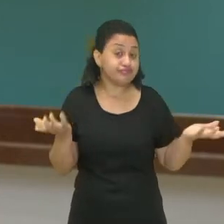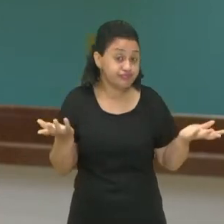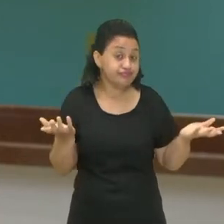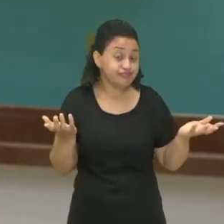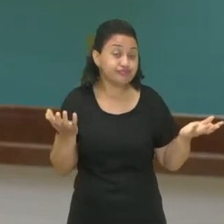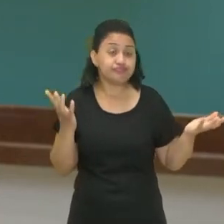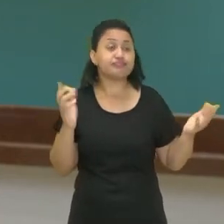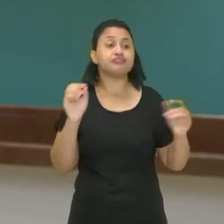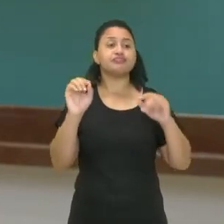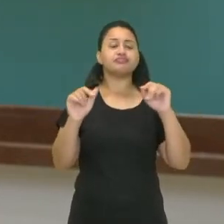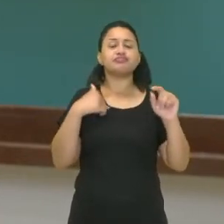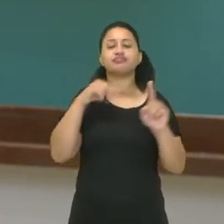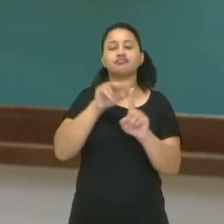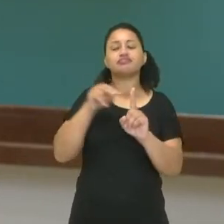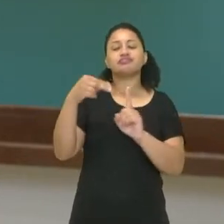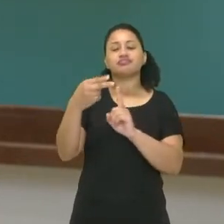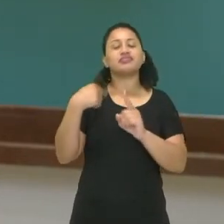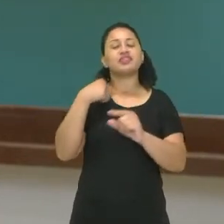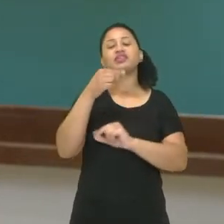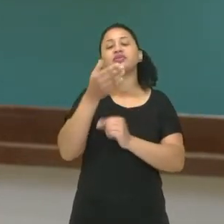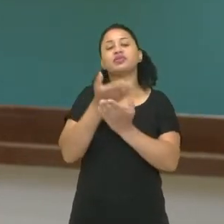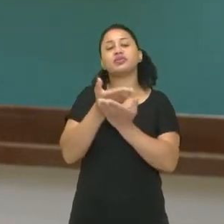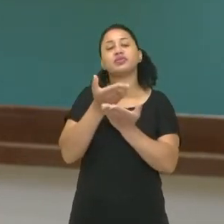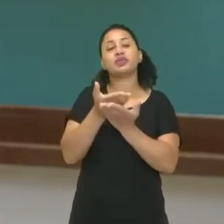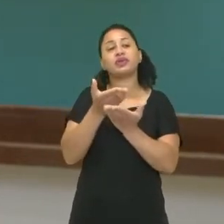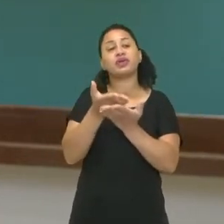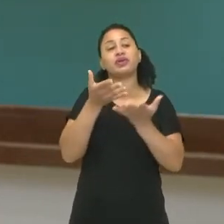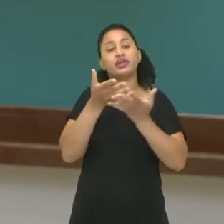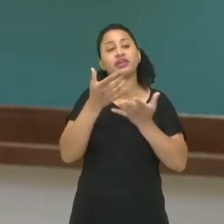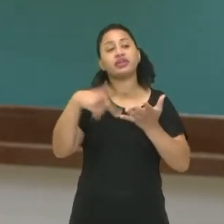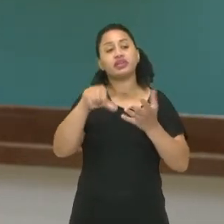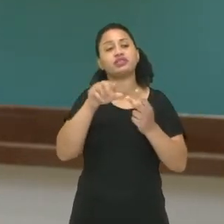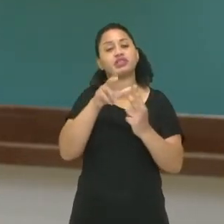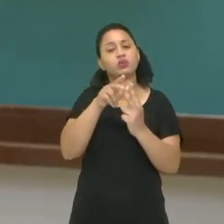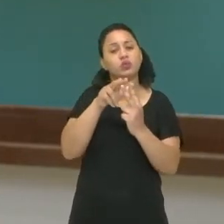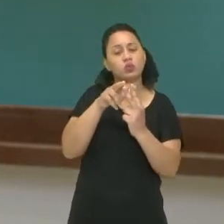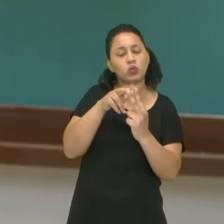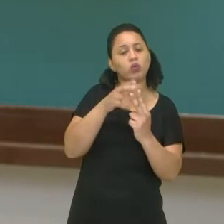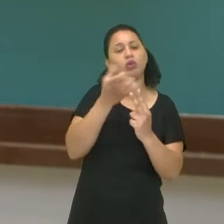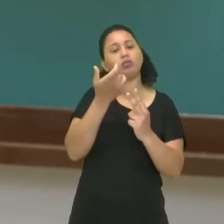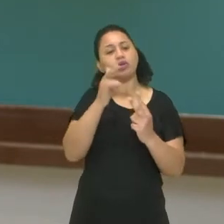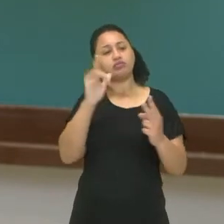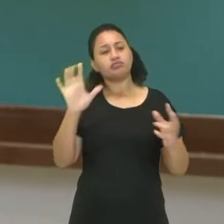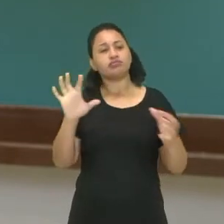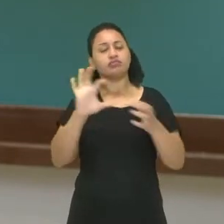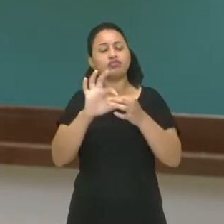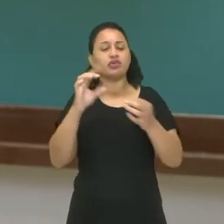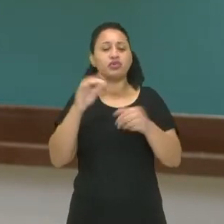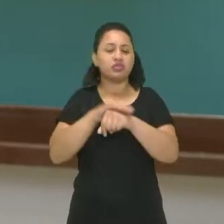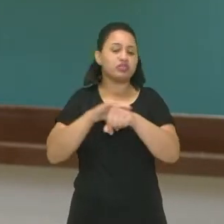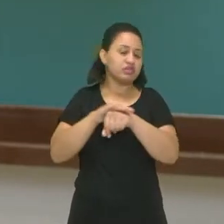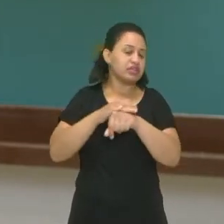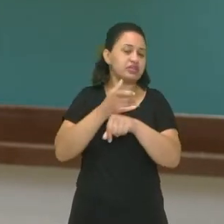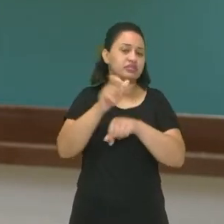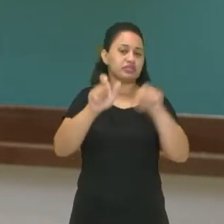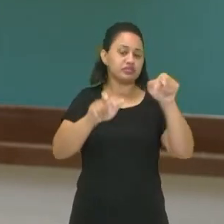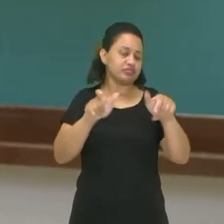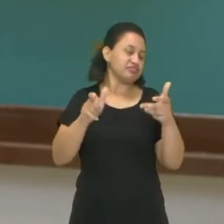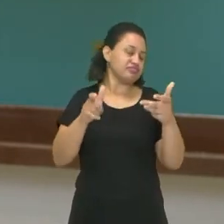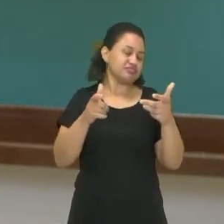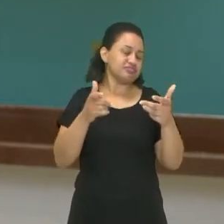nosso objeto de estudo, eu gostaria que você, então, formasse uma dupla ou se conectasse com algum colega usando o